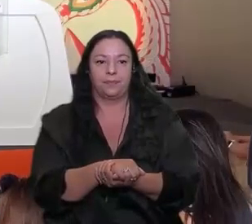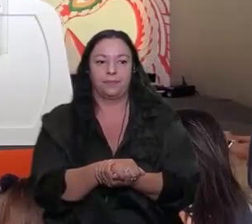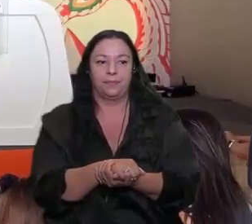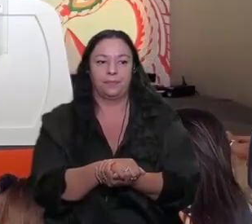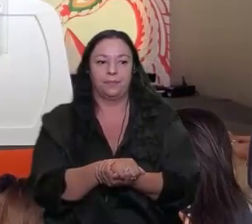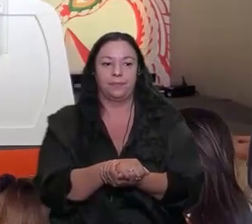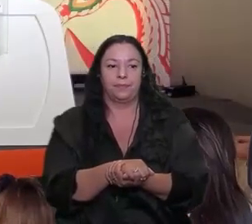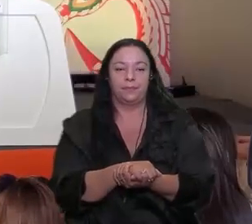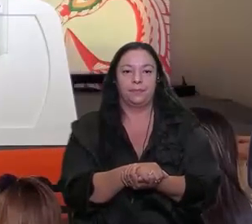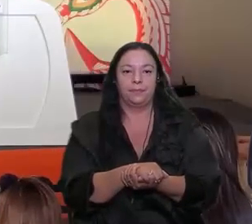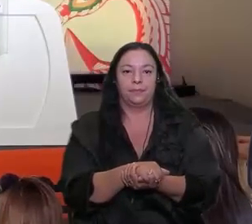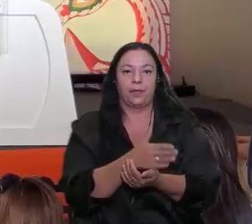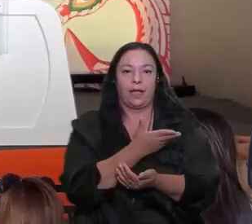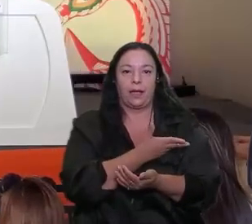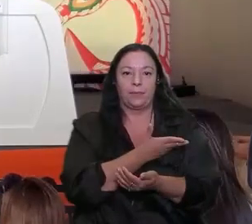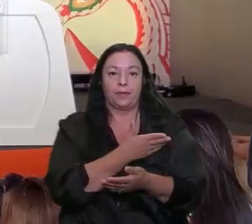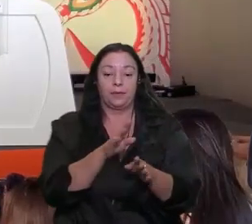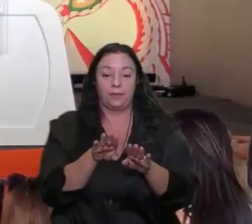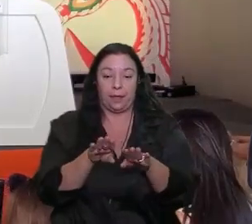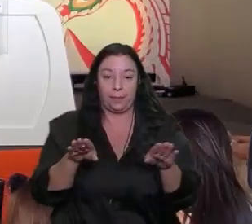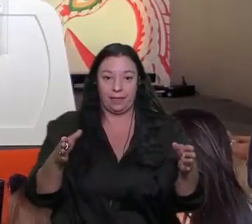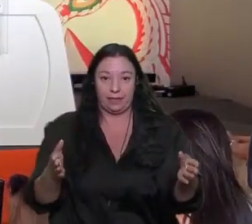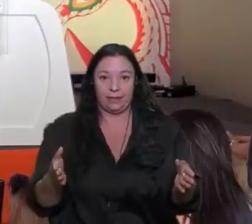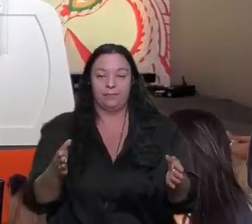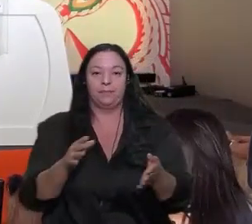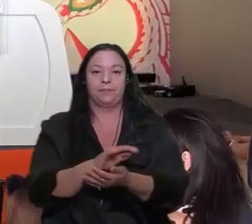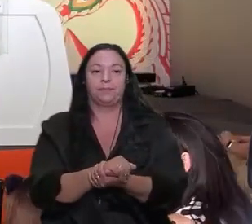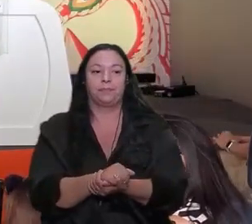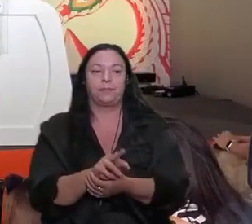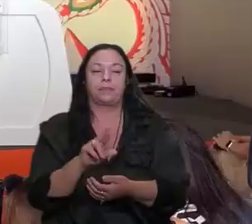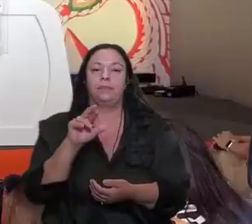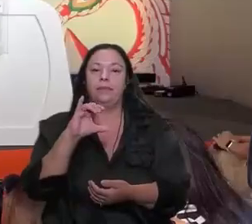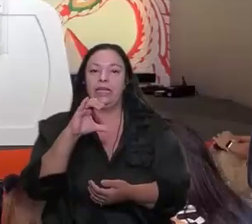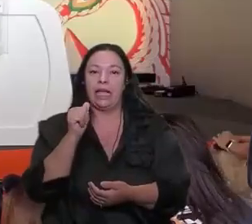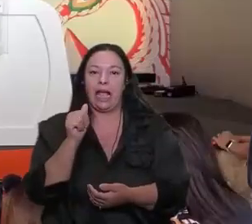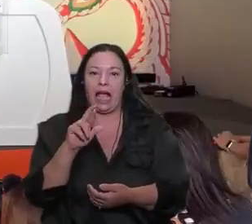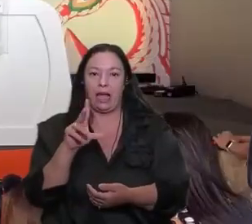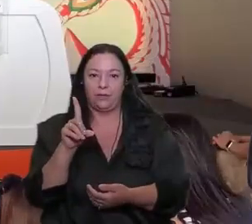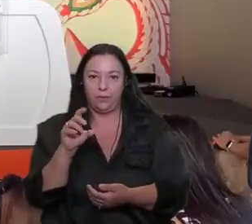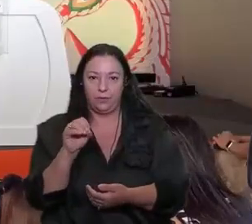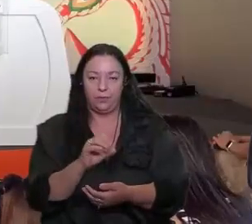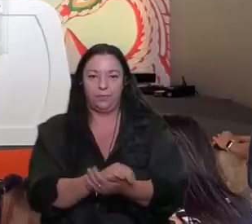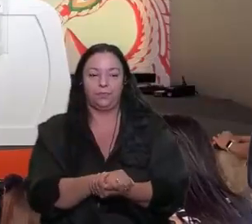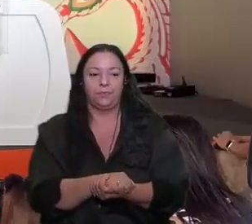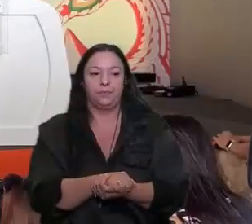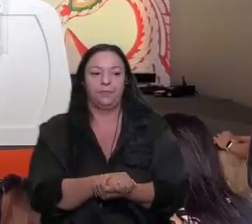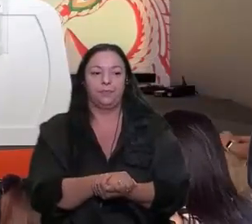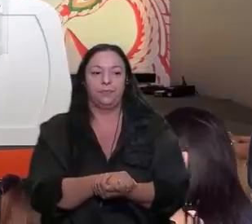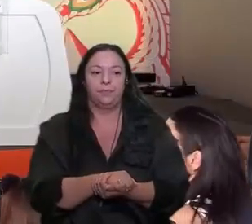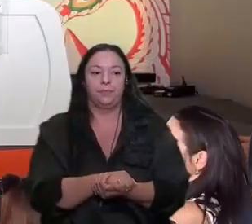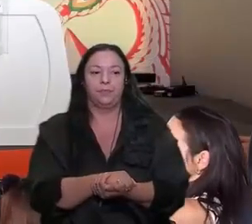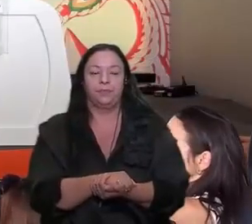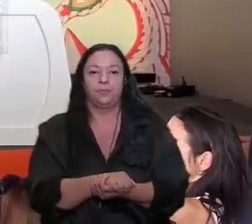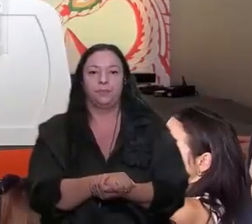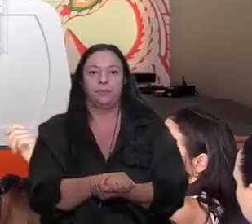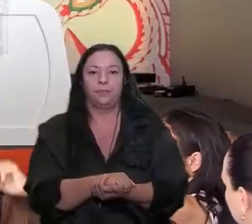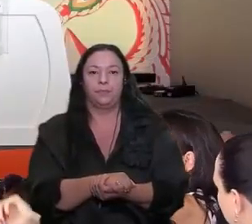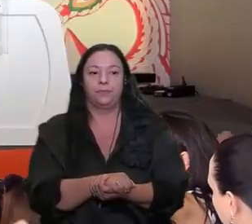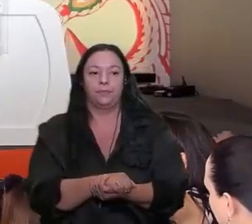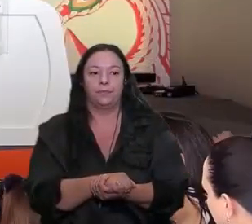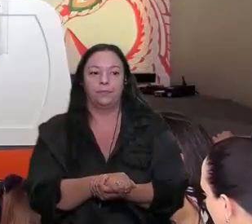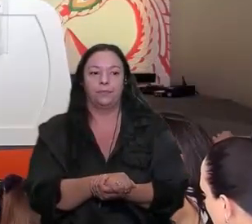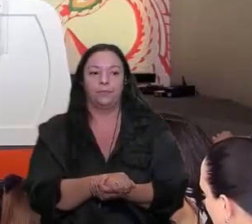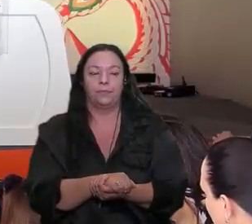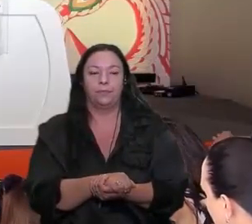banner grande em tons de roxo, verde e laranja, onde se lê Literatura, Encruzilhada e a Desumanização. E no